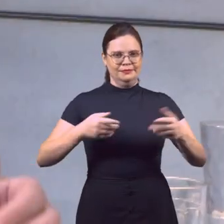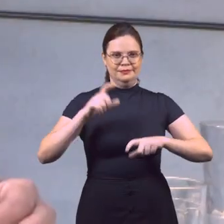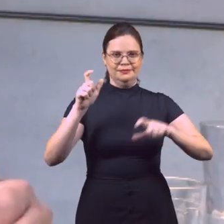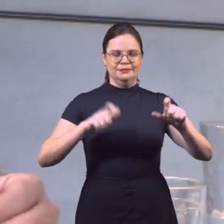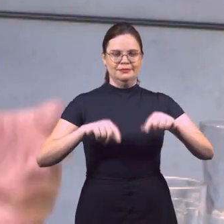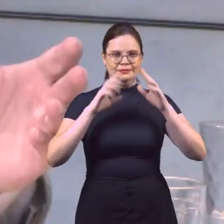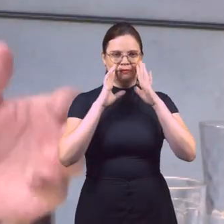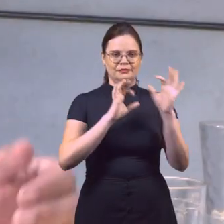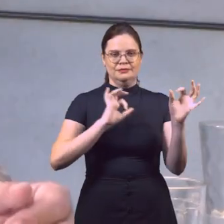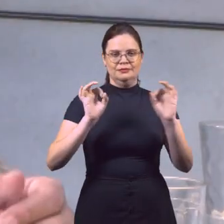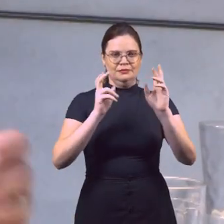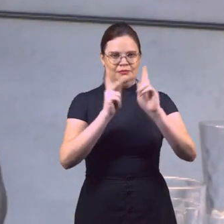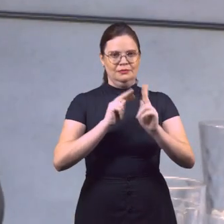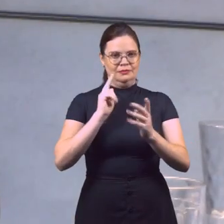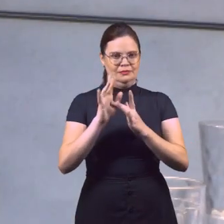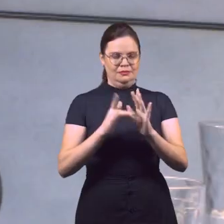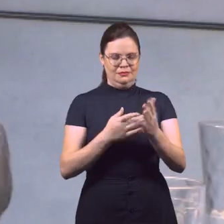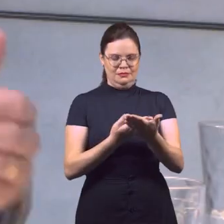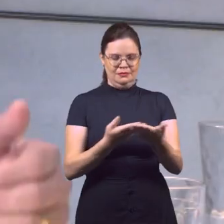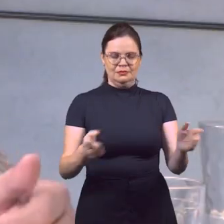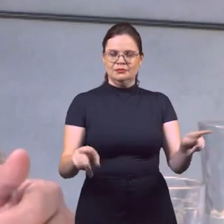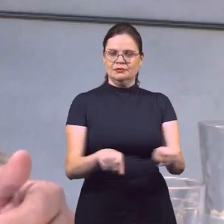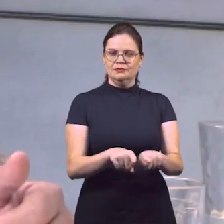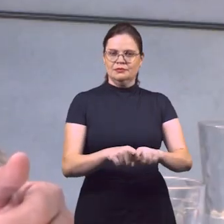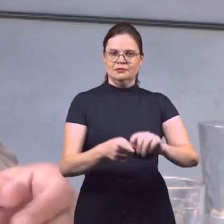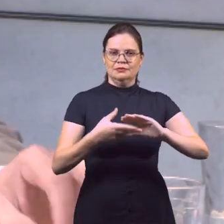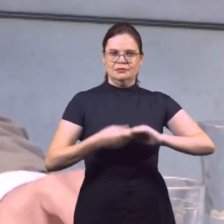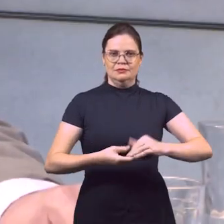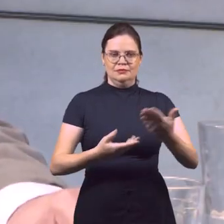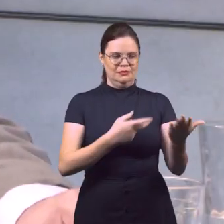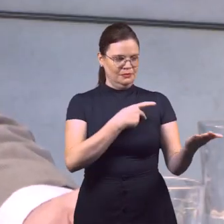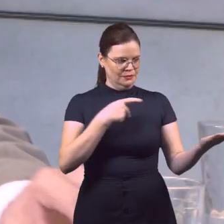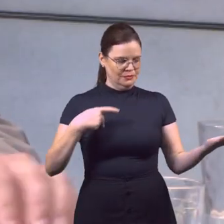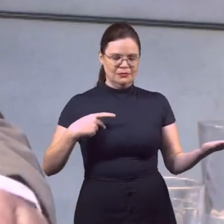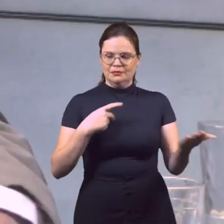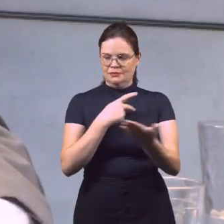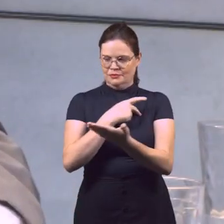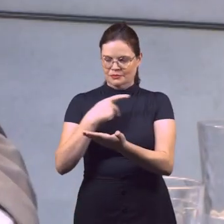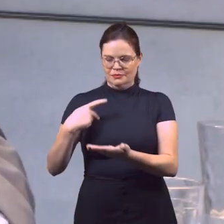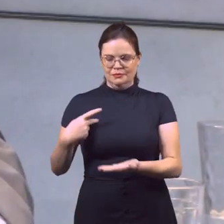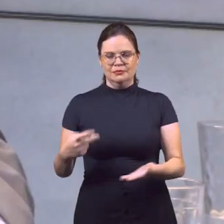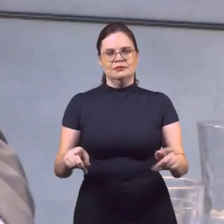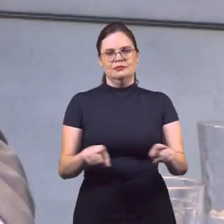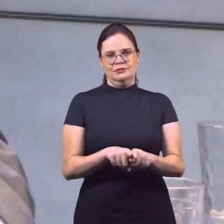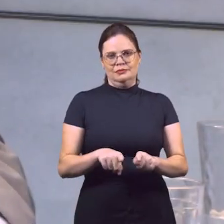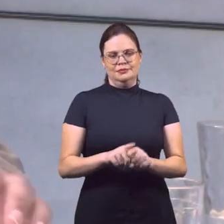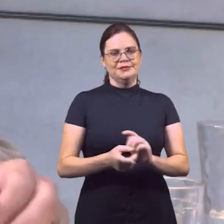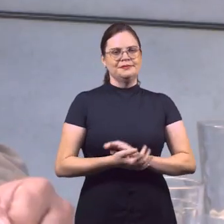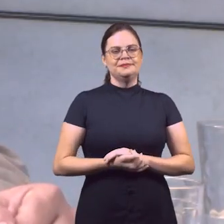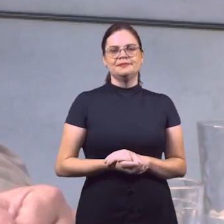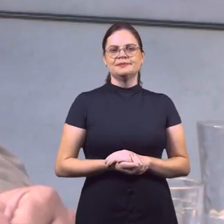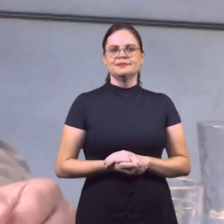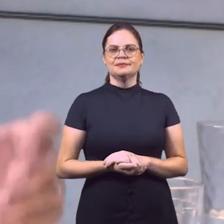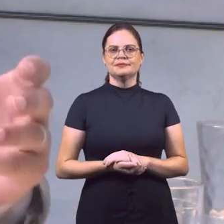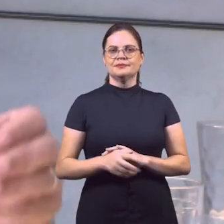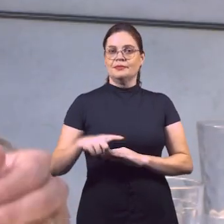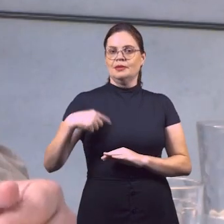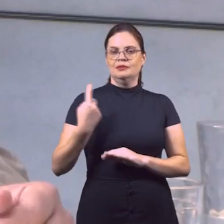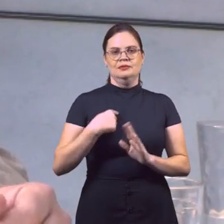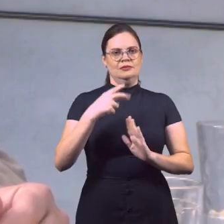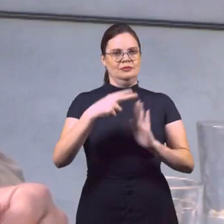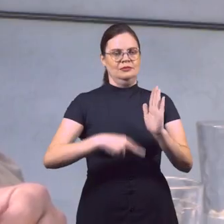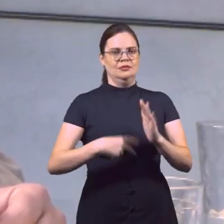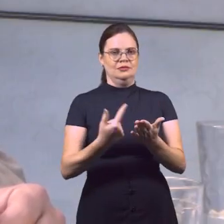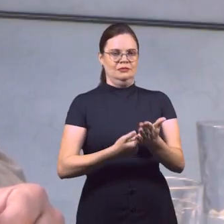essa saudação ao pastor Eirley e ao pastor Marcos, que estão na bancada. A palavra do Senhor no livro de Gênesis, capítulo 20,